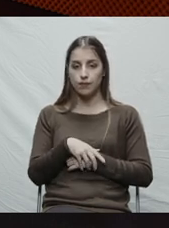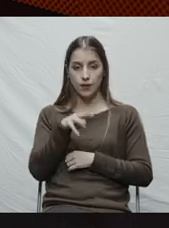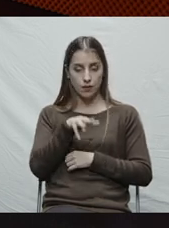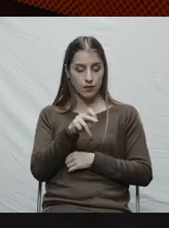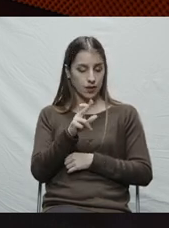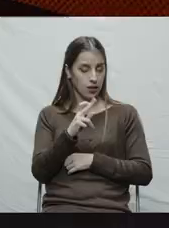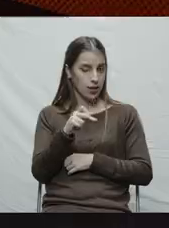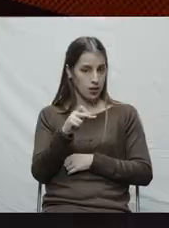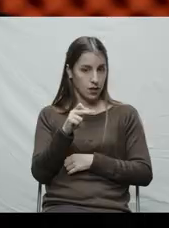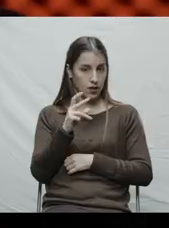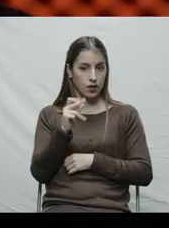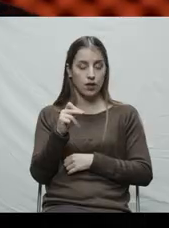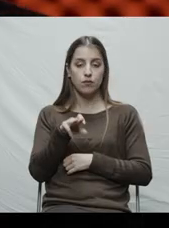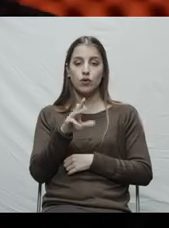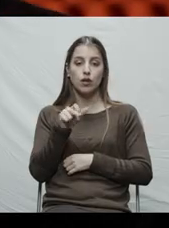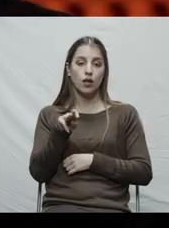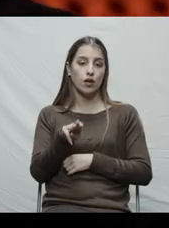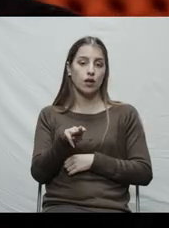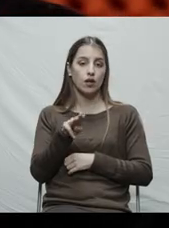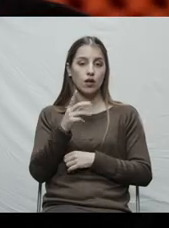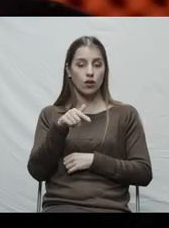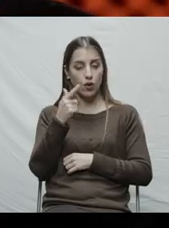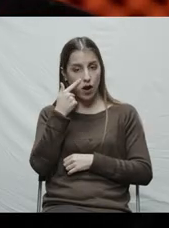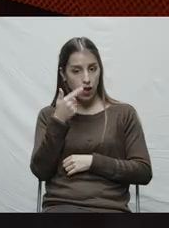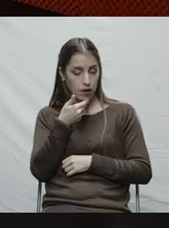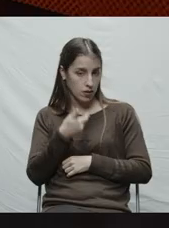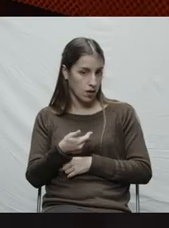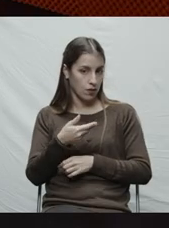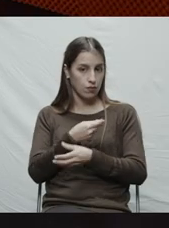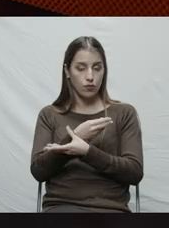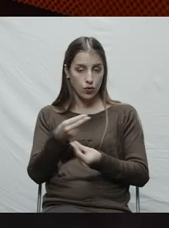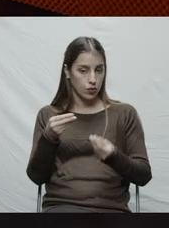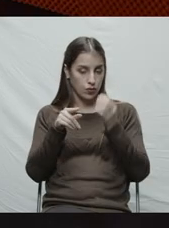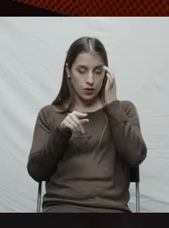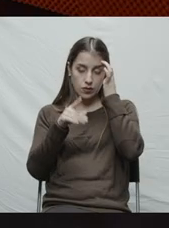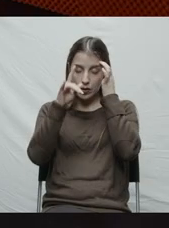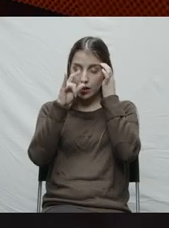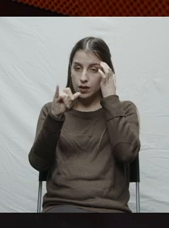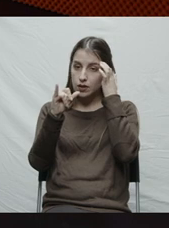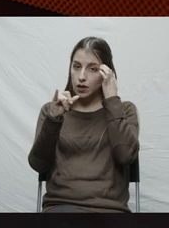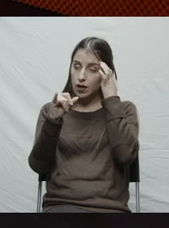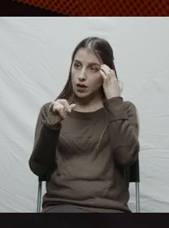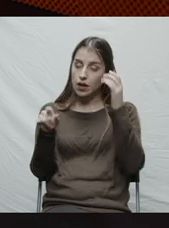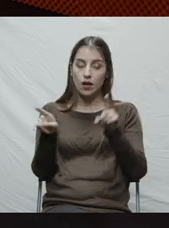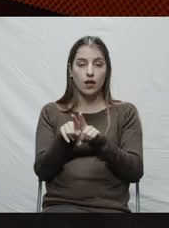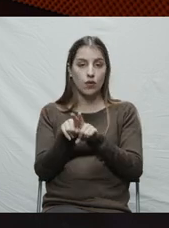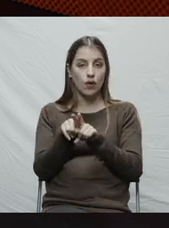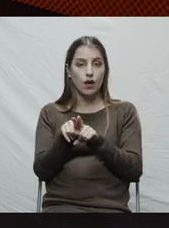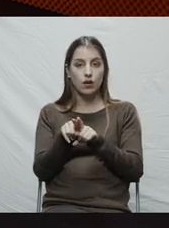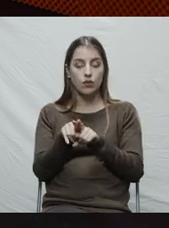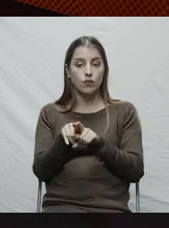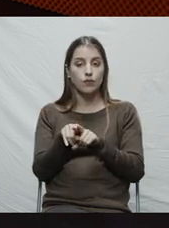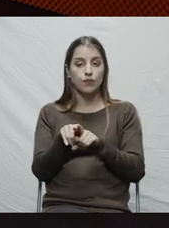A Mariana Amorim também estava lá. Foram muitas pessoas em quem nós experimentámos. Isto era uma coisa completamente louco. E a ideia era um bocadinho aquele mito do